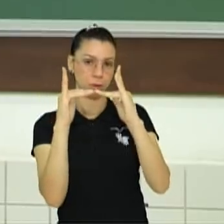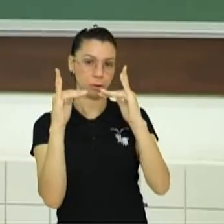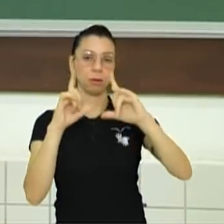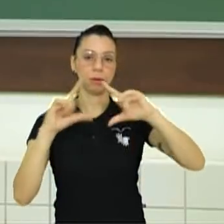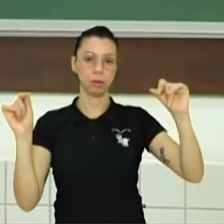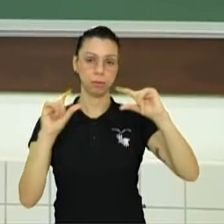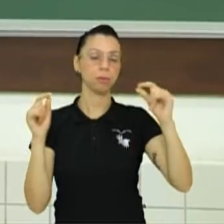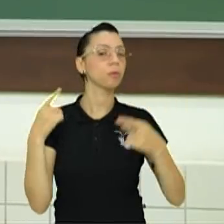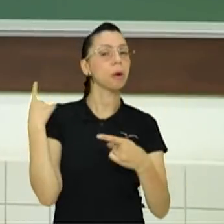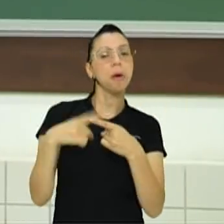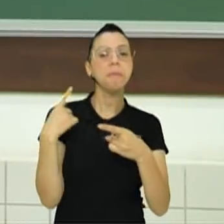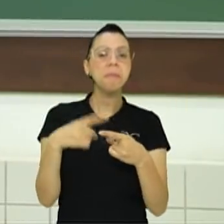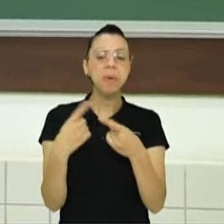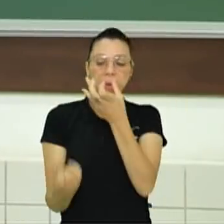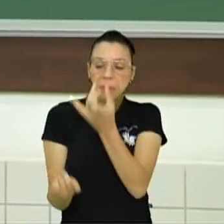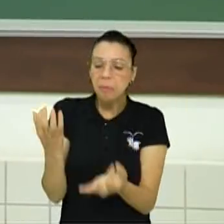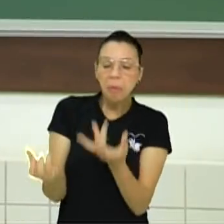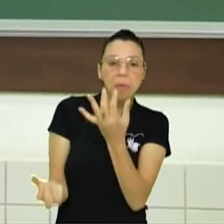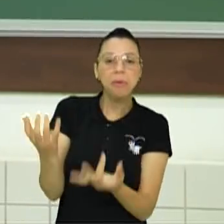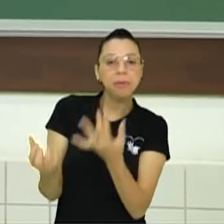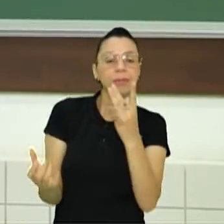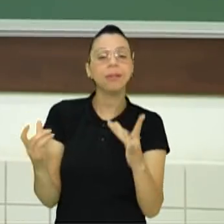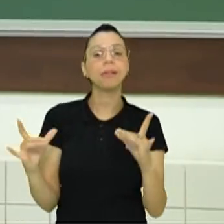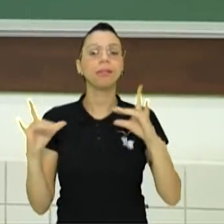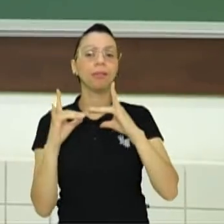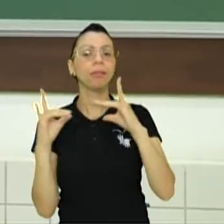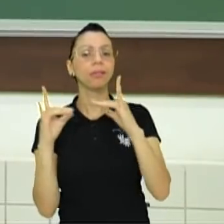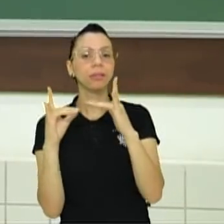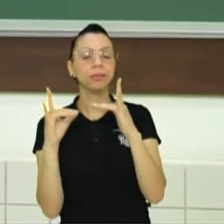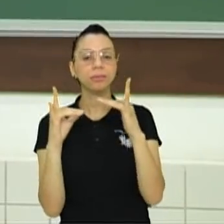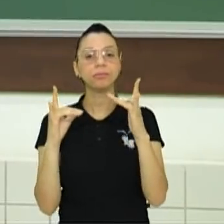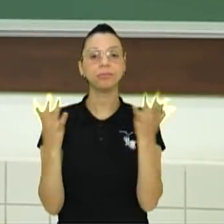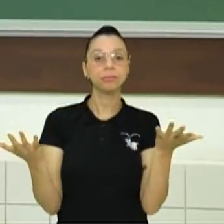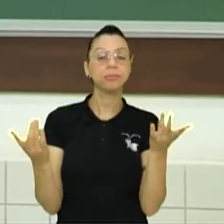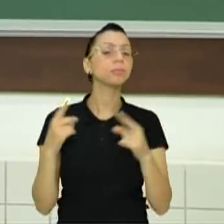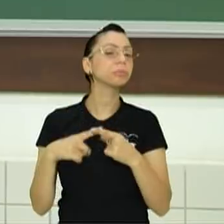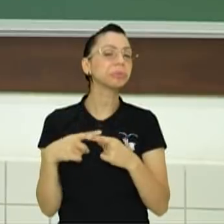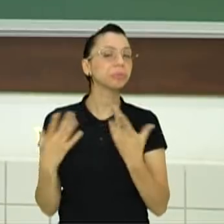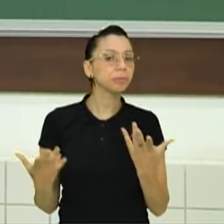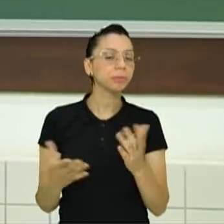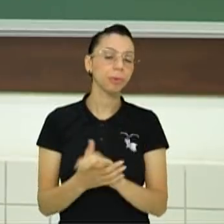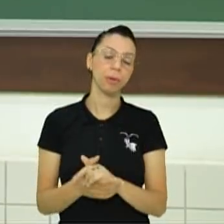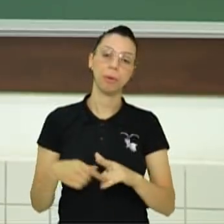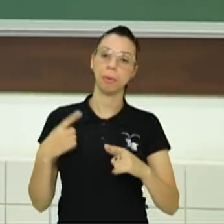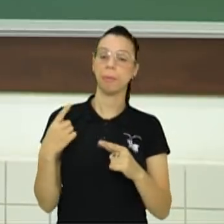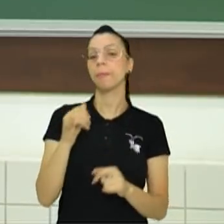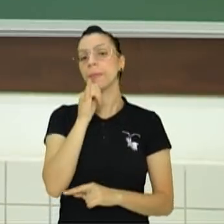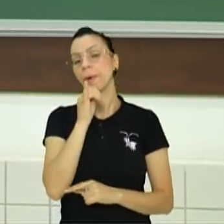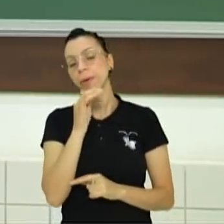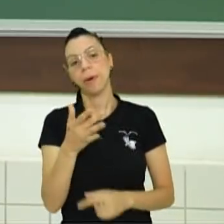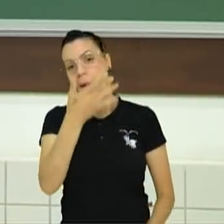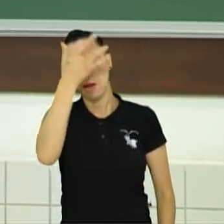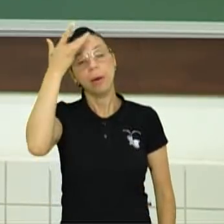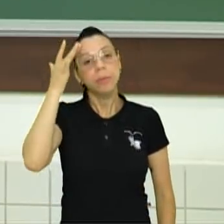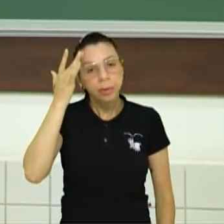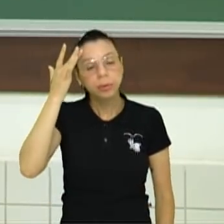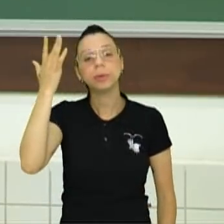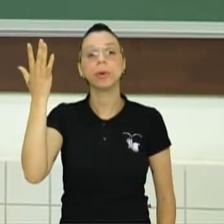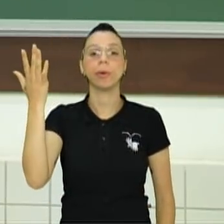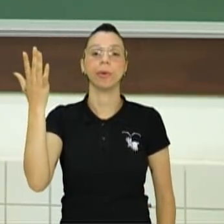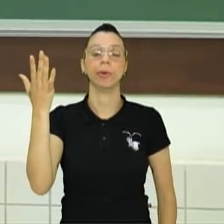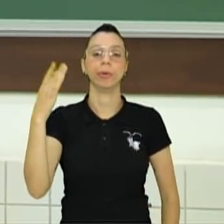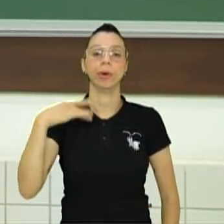eles queimavam nesses rituais japoneses? Então, mais ou menos, a pessoa não foi muito bem na